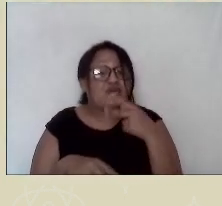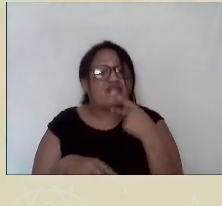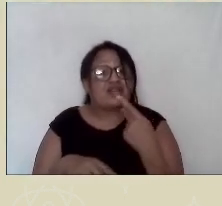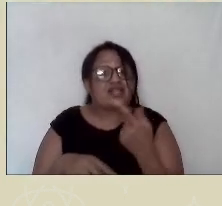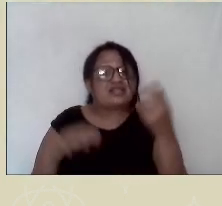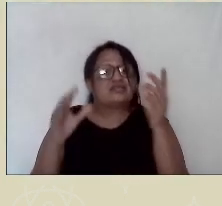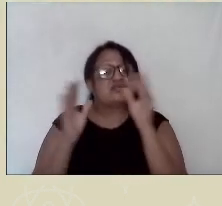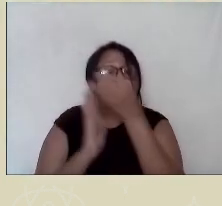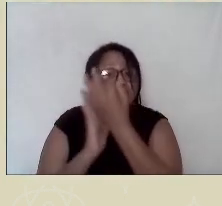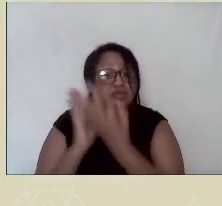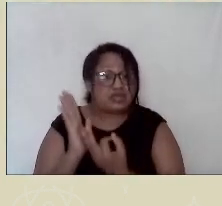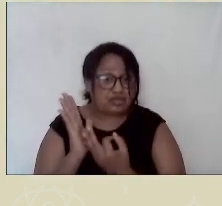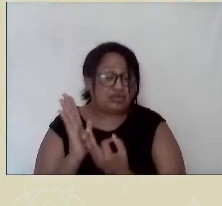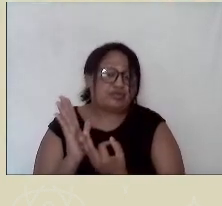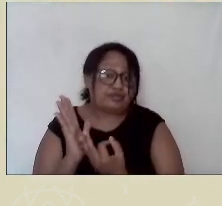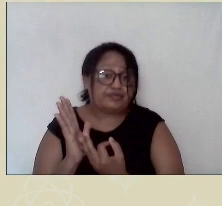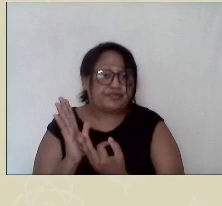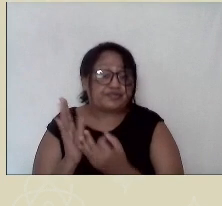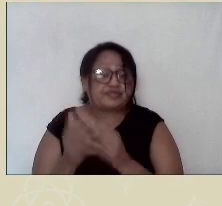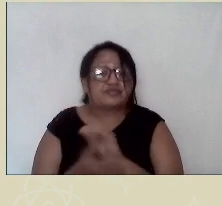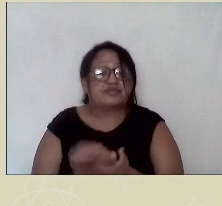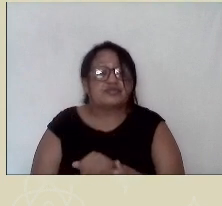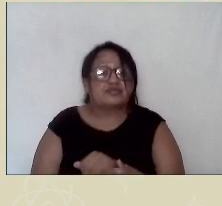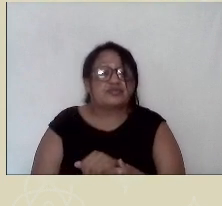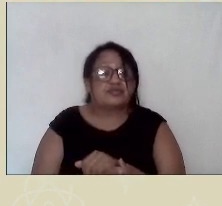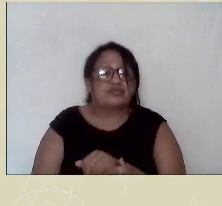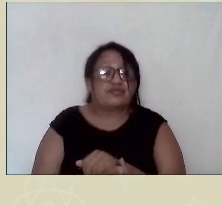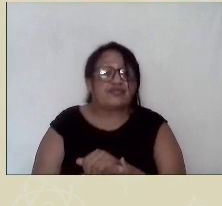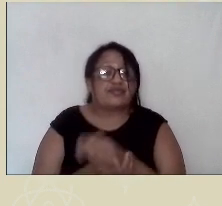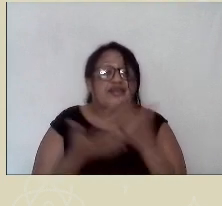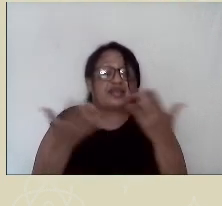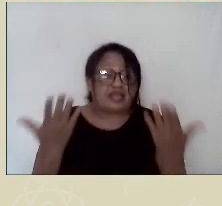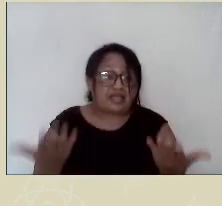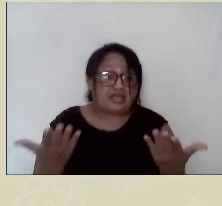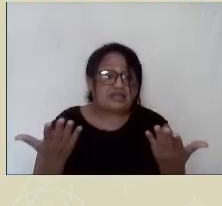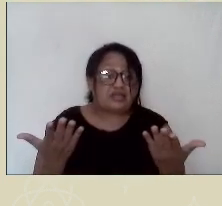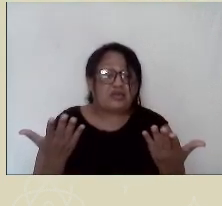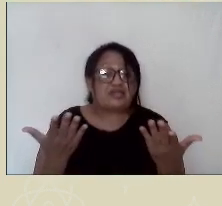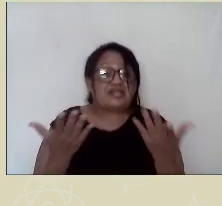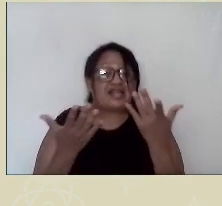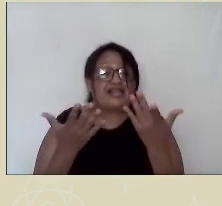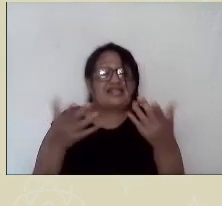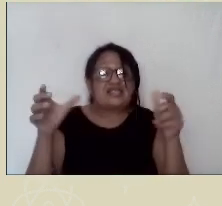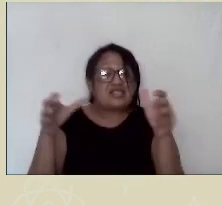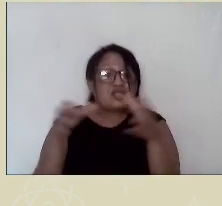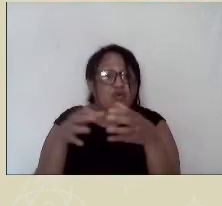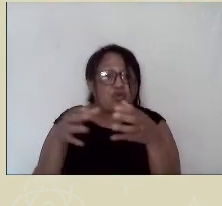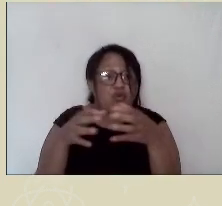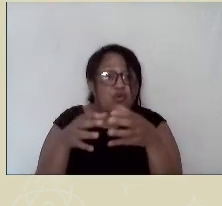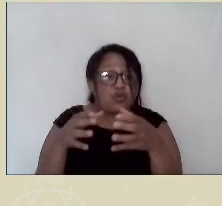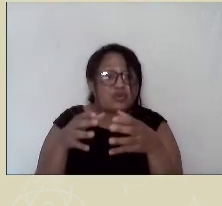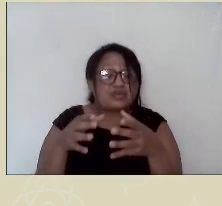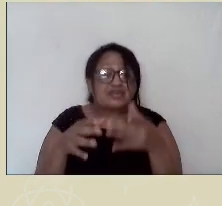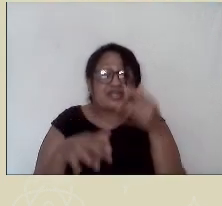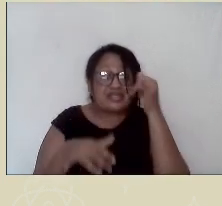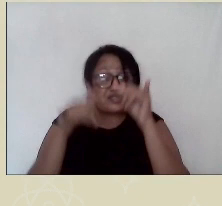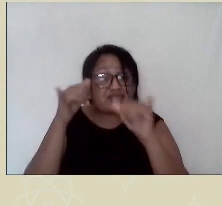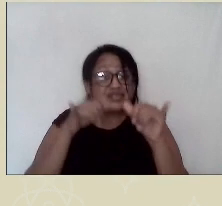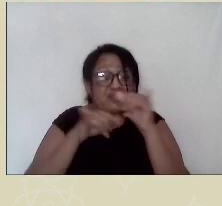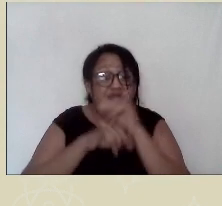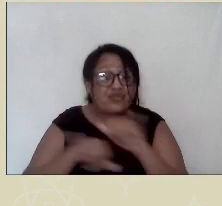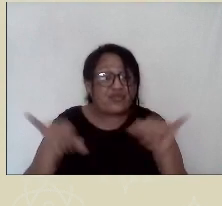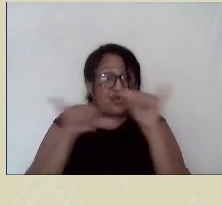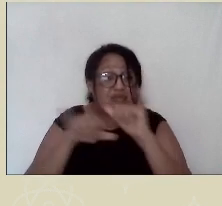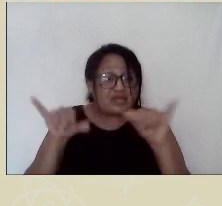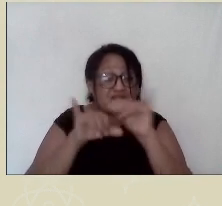das grandes empresas tecnológicas para atuar sobre essa dúzia da desinformação né esse grupo da desinformação os doze da